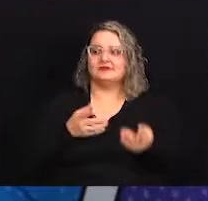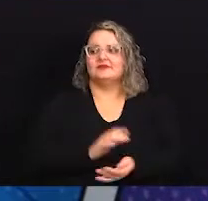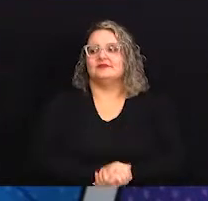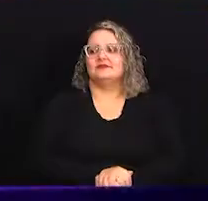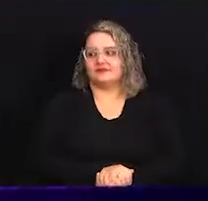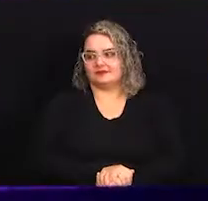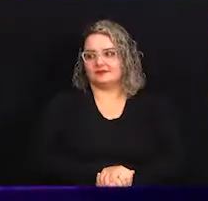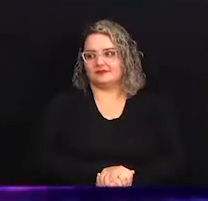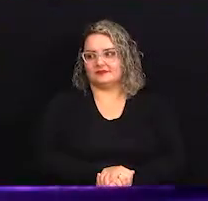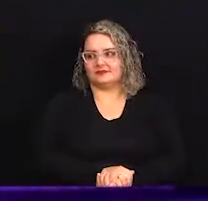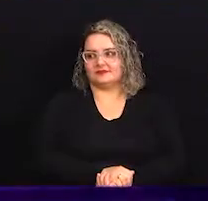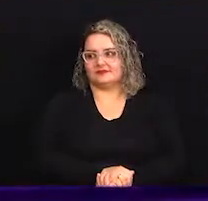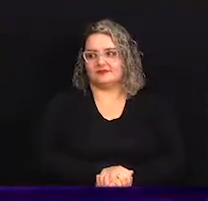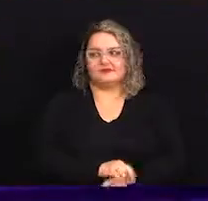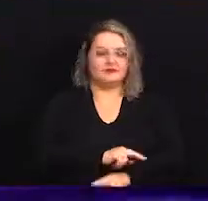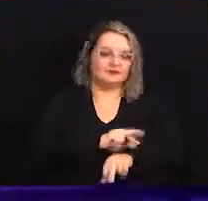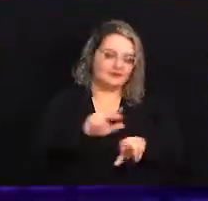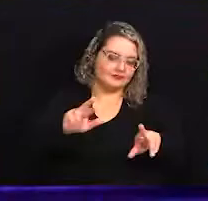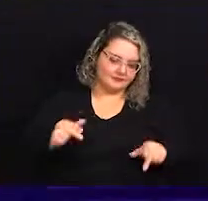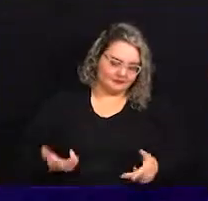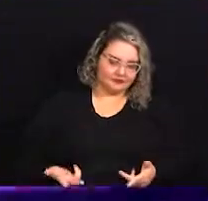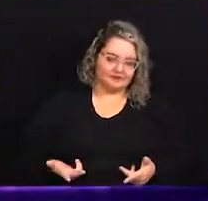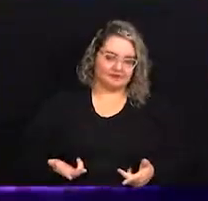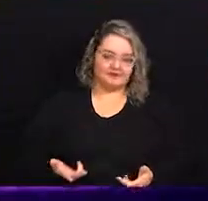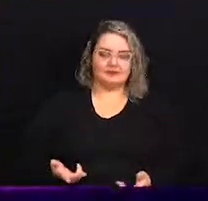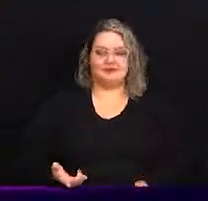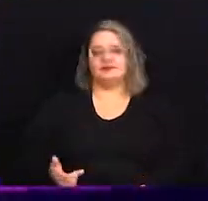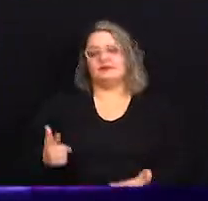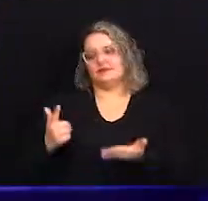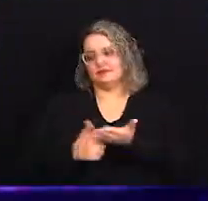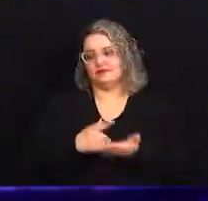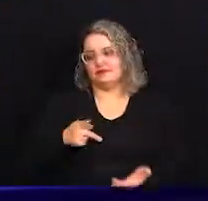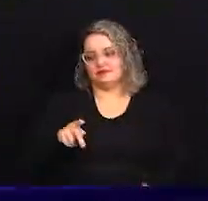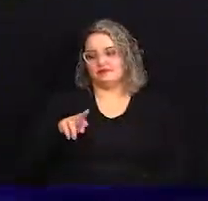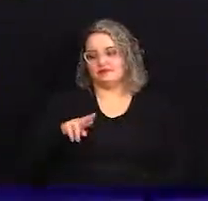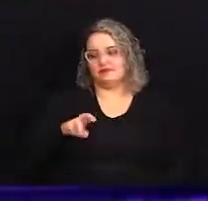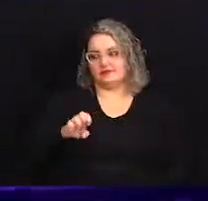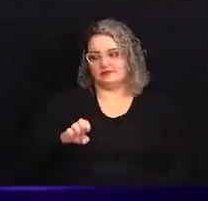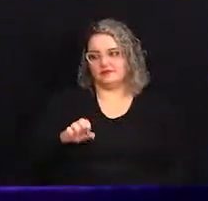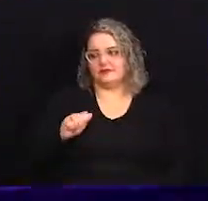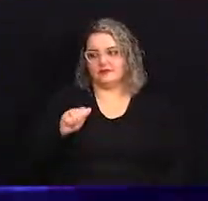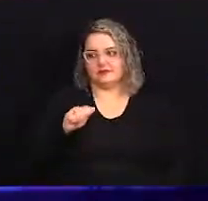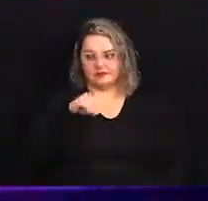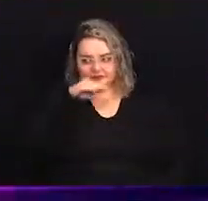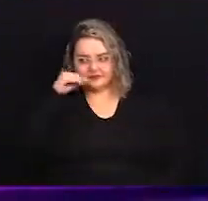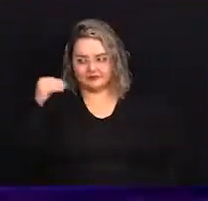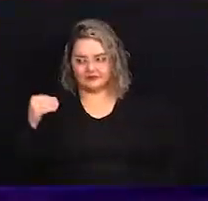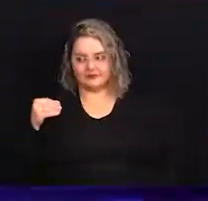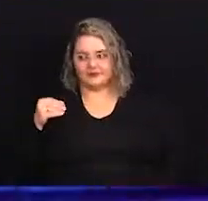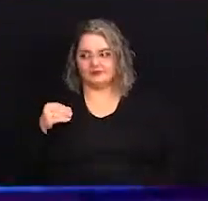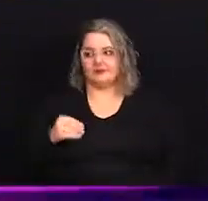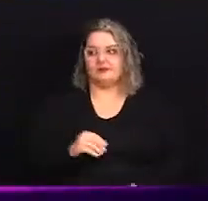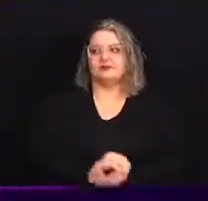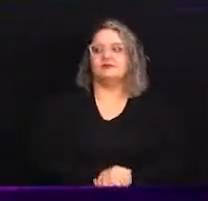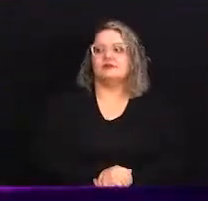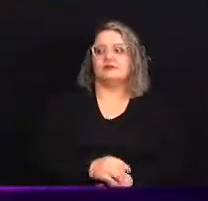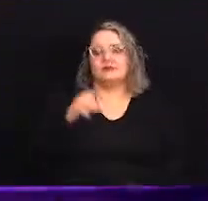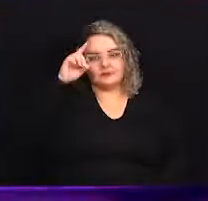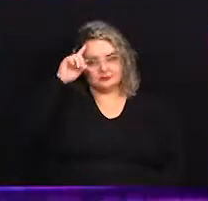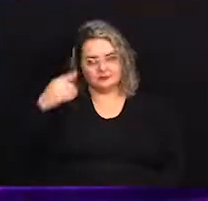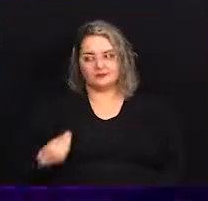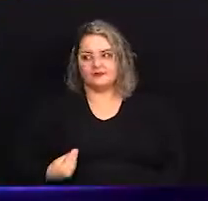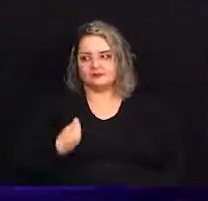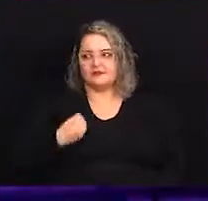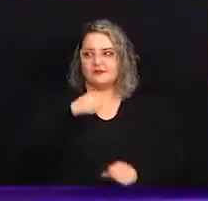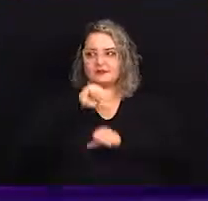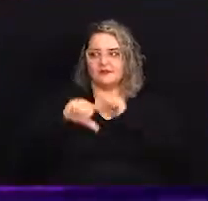deles. Eu tenho uma série de livros para pré-adolescentes, que eu acho que é a minha série mais famosa. O primeiro deles chama O Dia em que a Minha Vida Mudou,